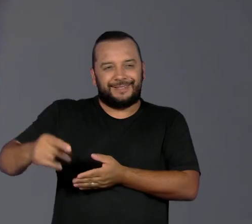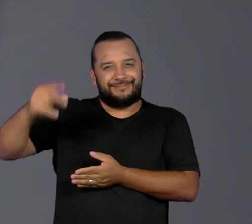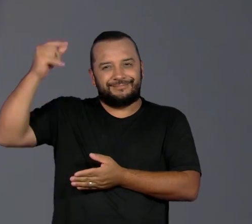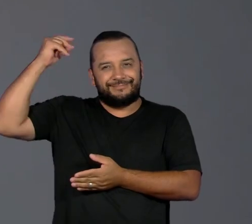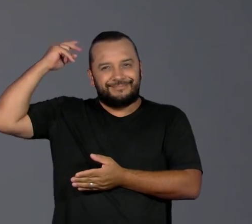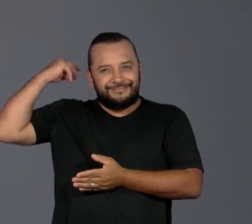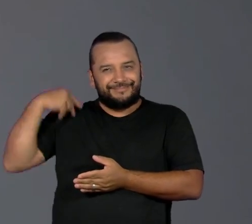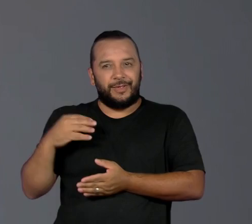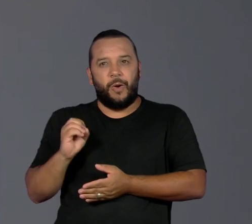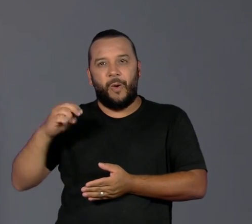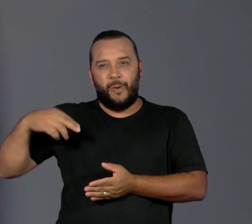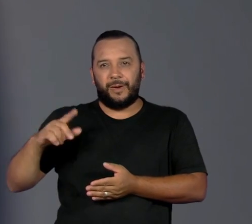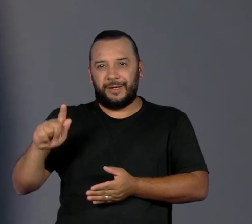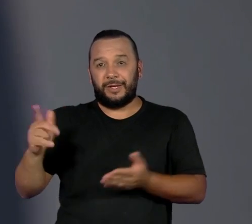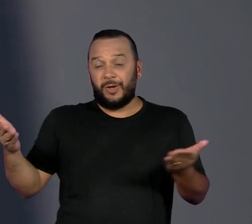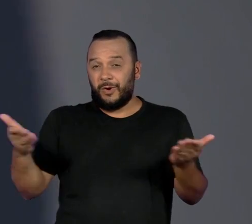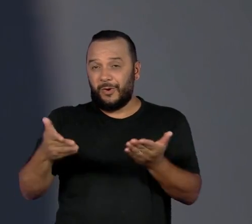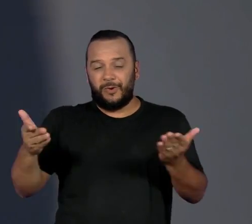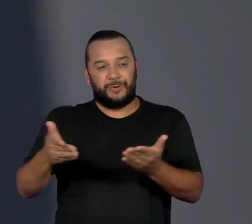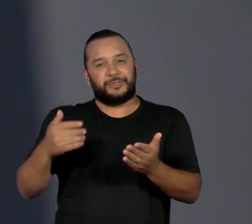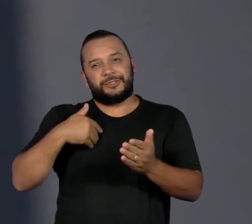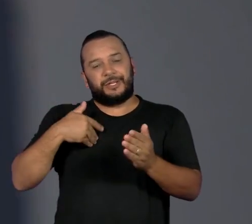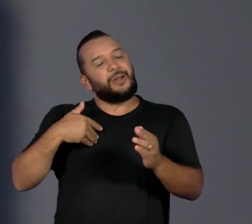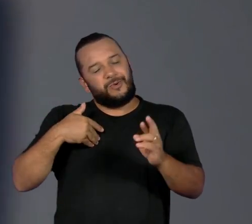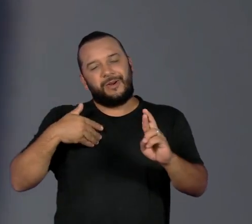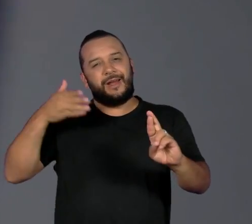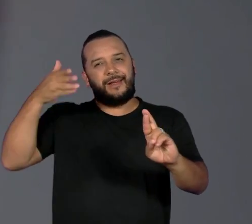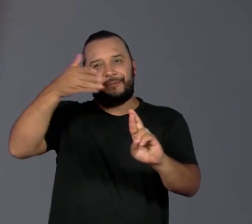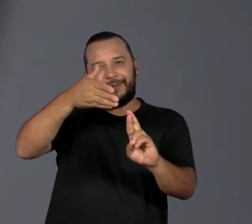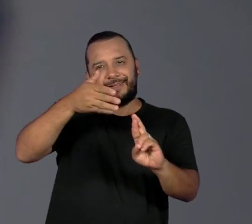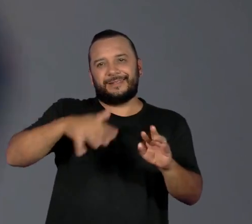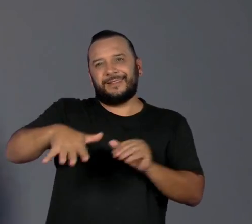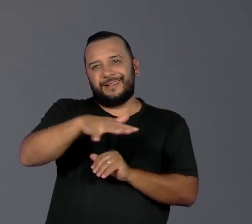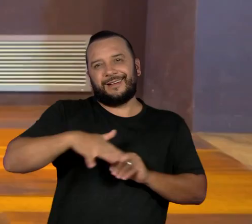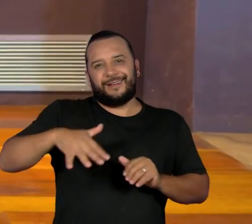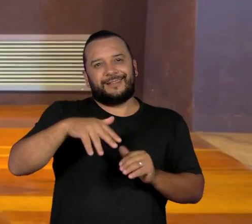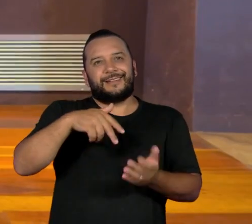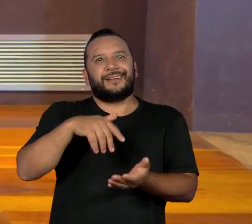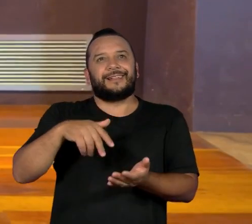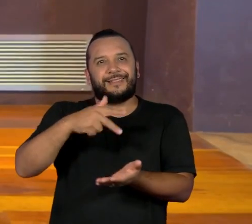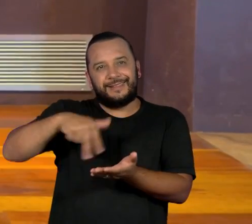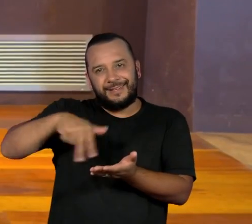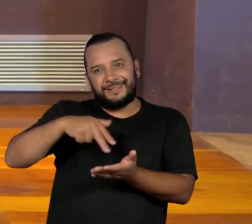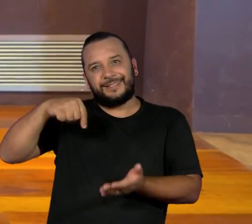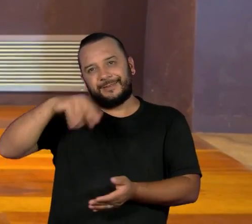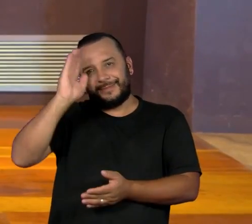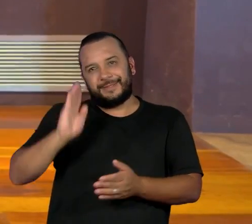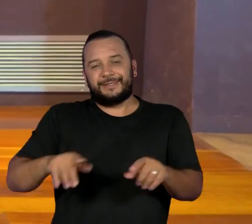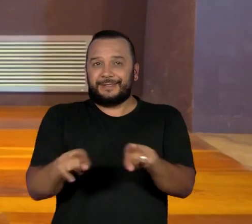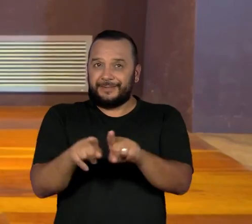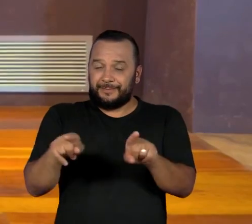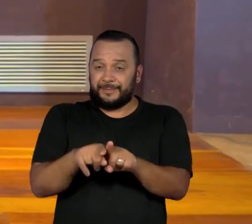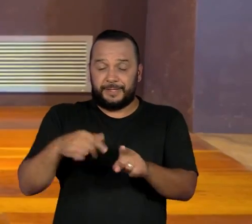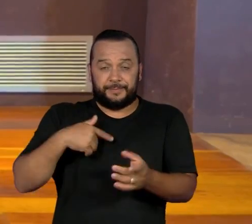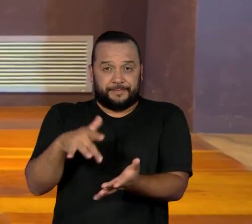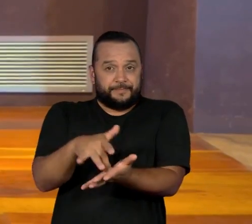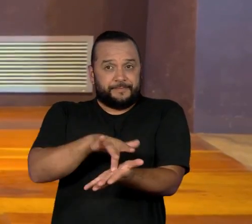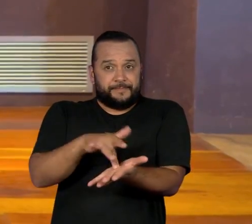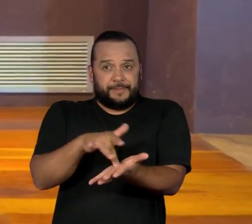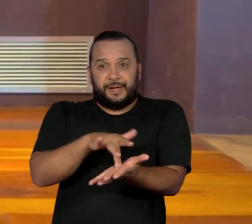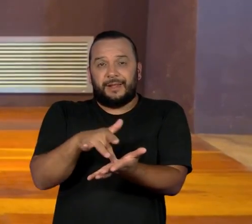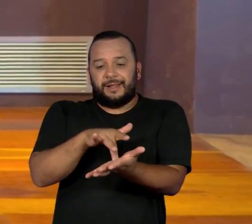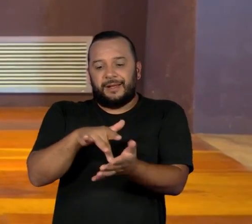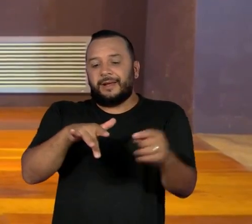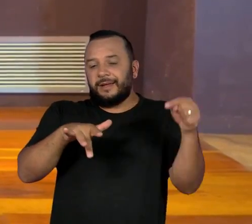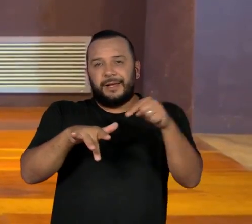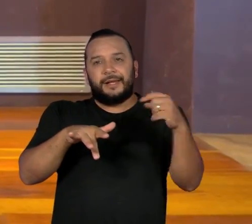hoje em dia ser referência no mundo da dança e aqui no nosso Brasil também. Eu acho que o balé passa a ser uma ferramenta para